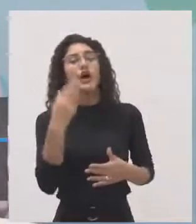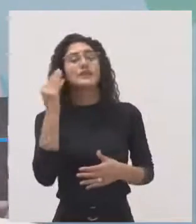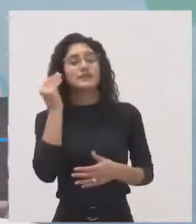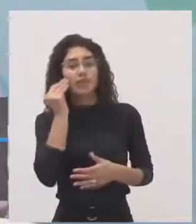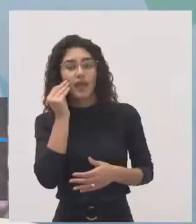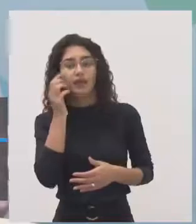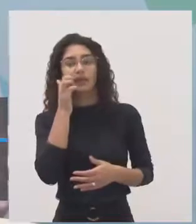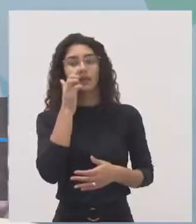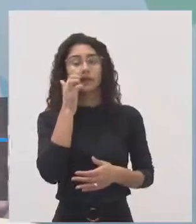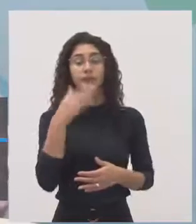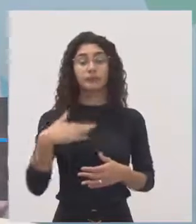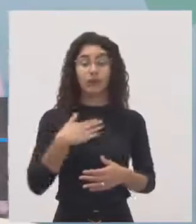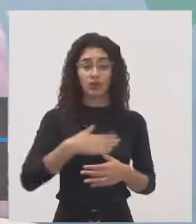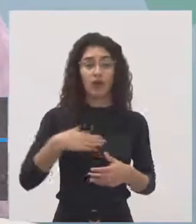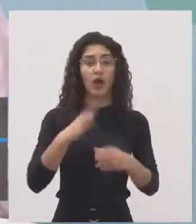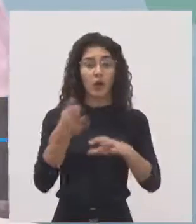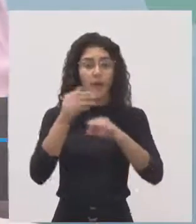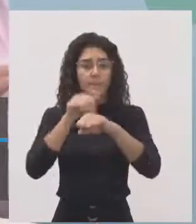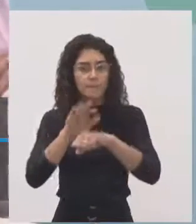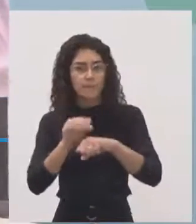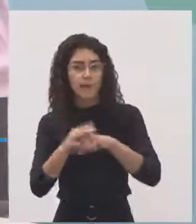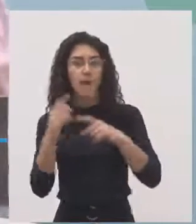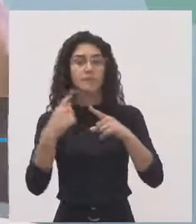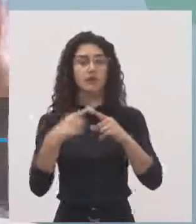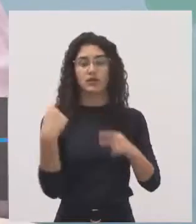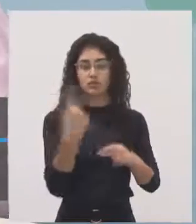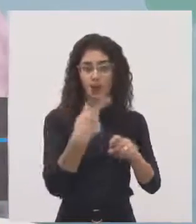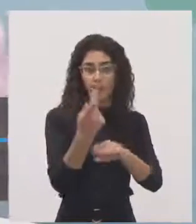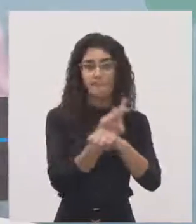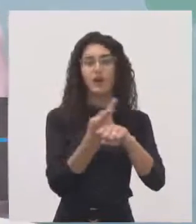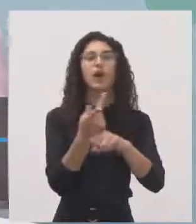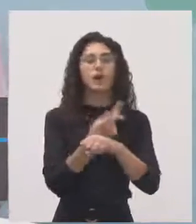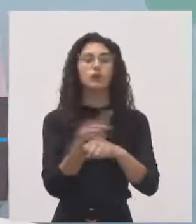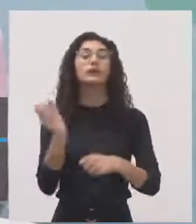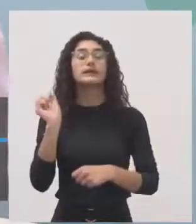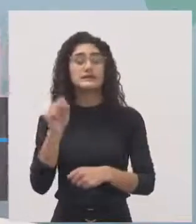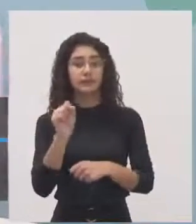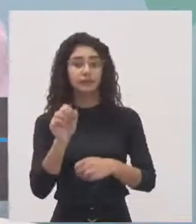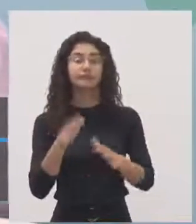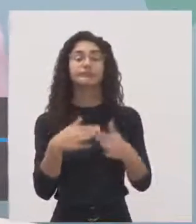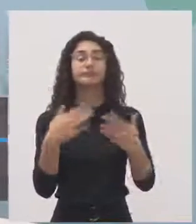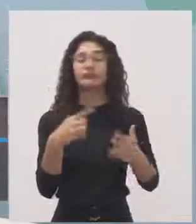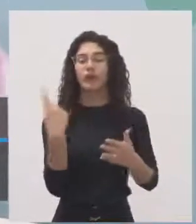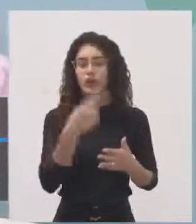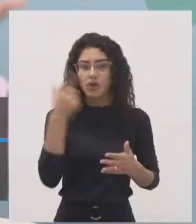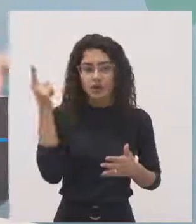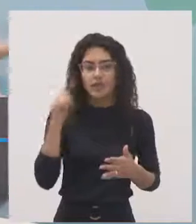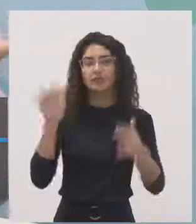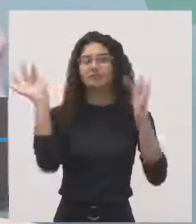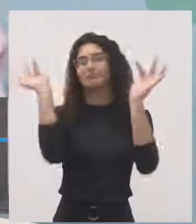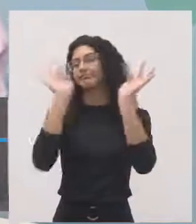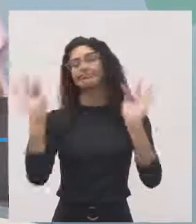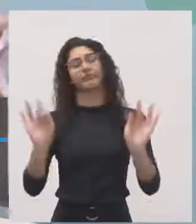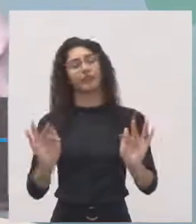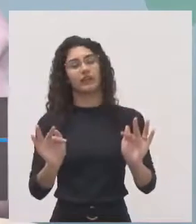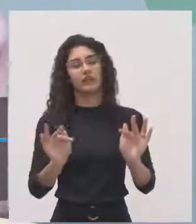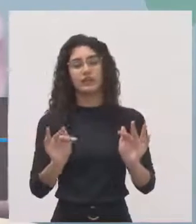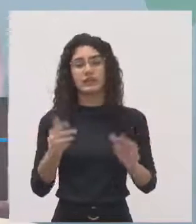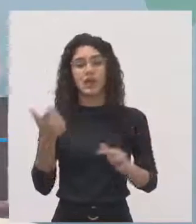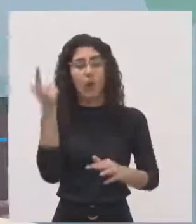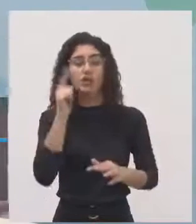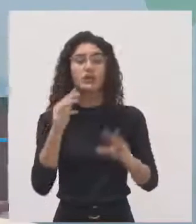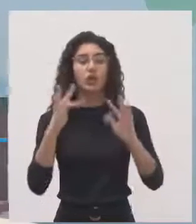gosta quando vocês colocam aqui as sugestões, porque a gente vai atrás mesmo, e aí quando a gente consegue, a gente fica super feliz de atender